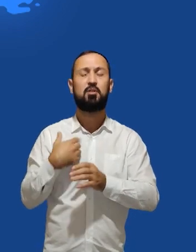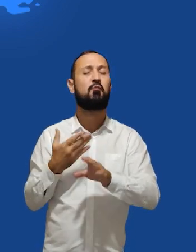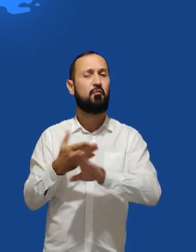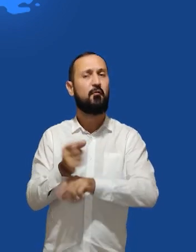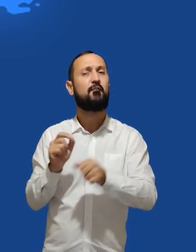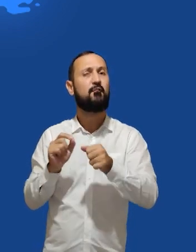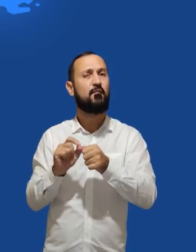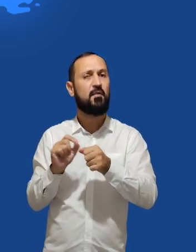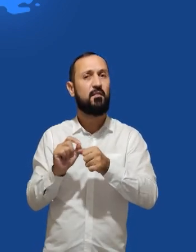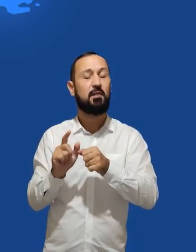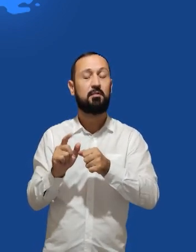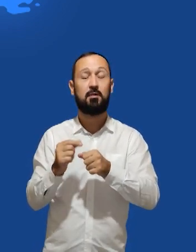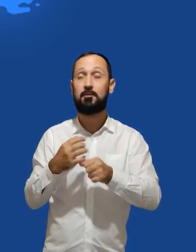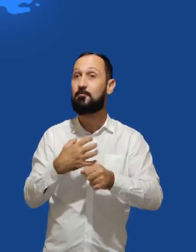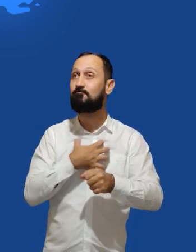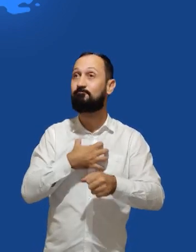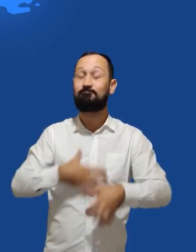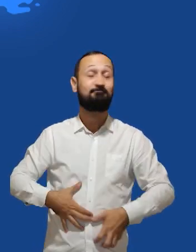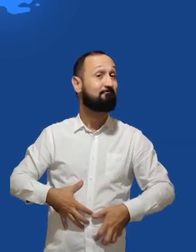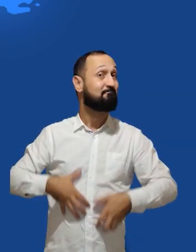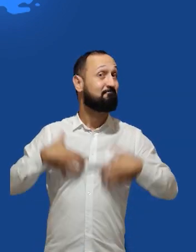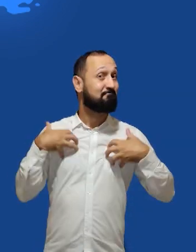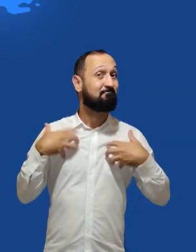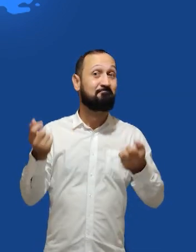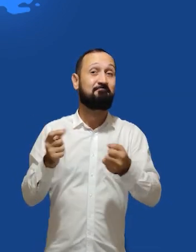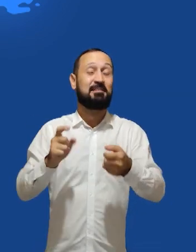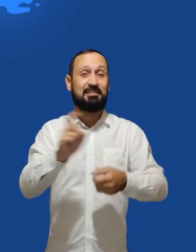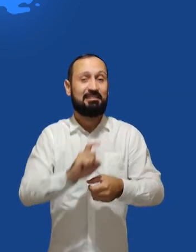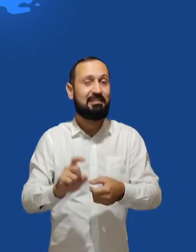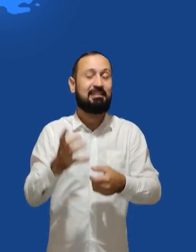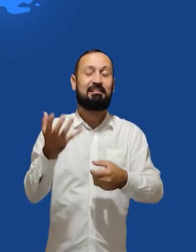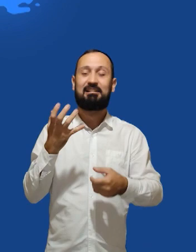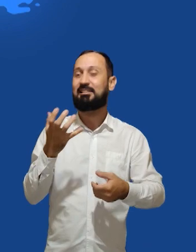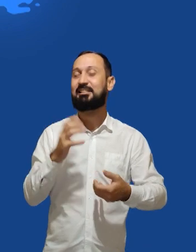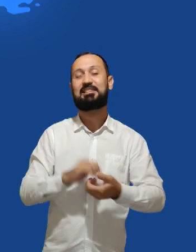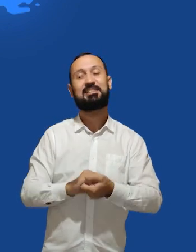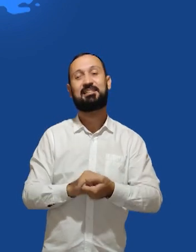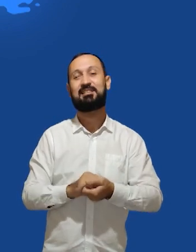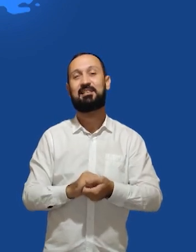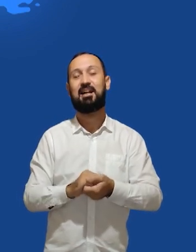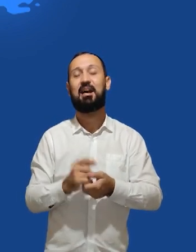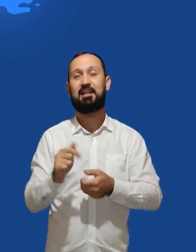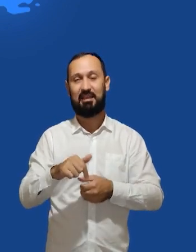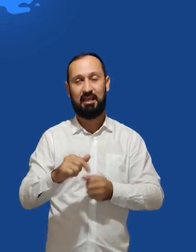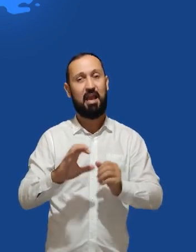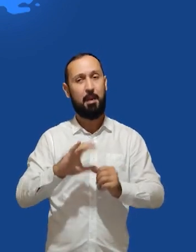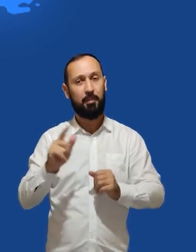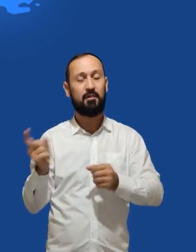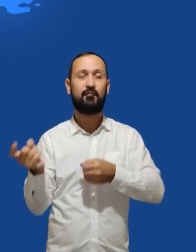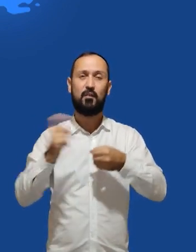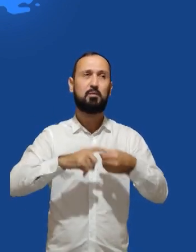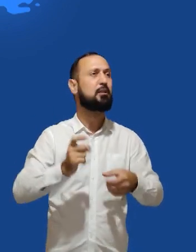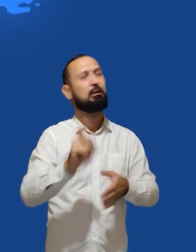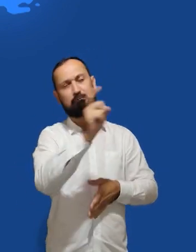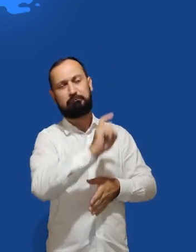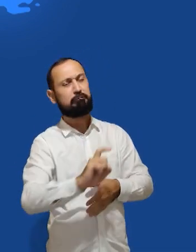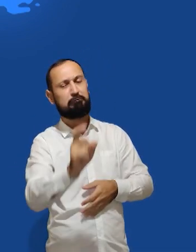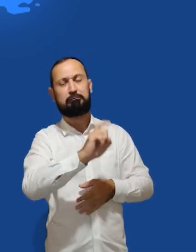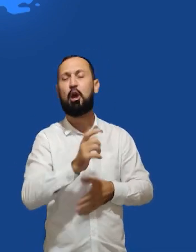Aí eu resolvi fazer, daí me animei mais ainda com a história. Aí